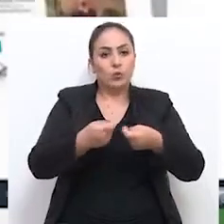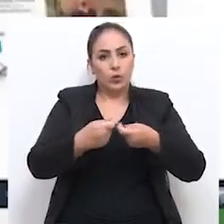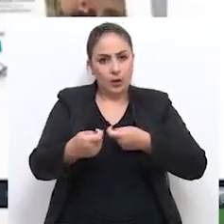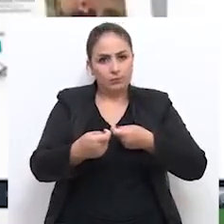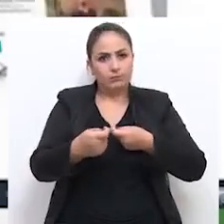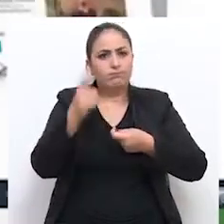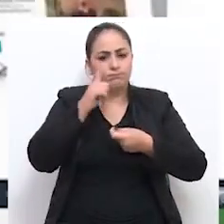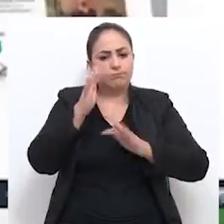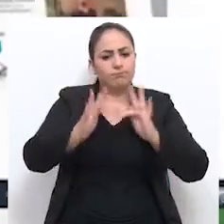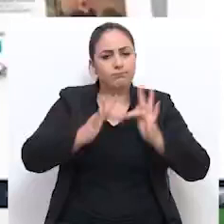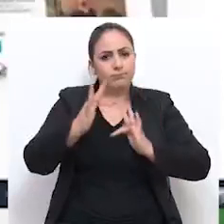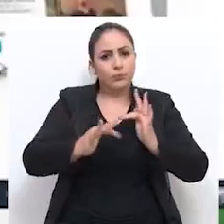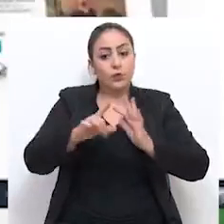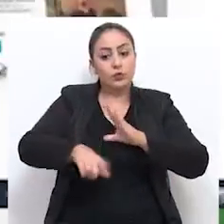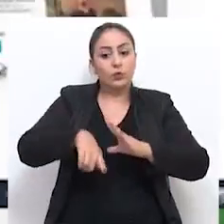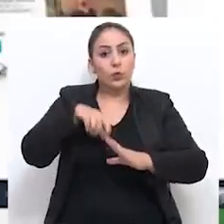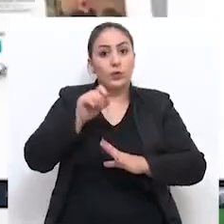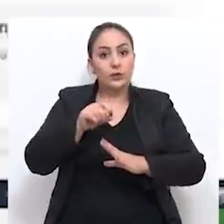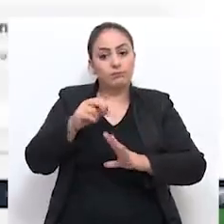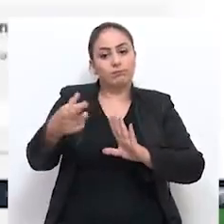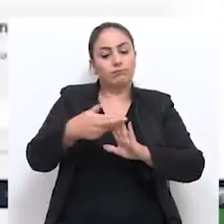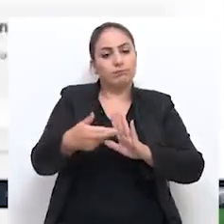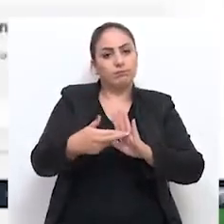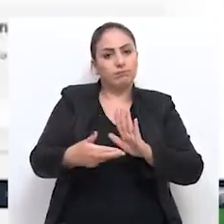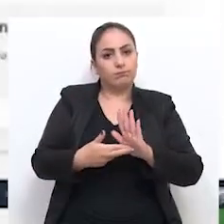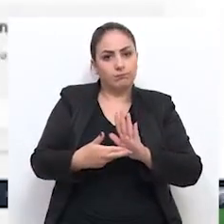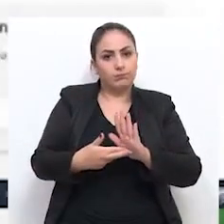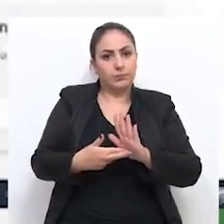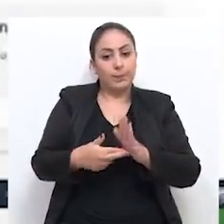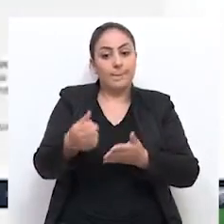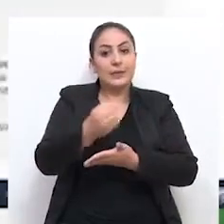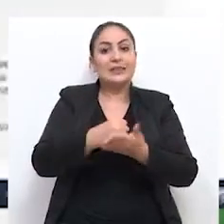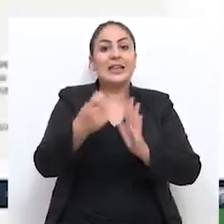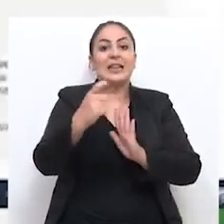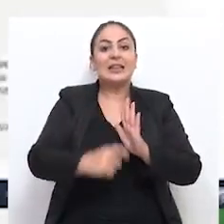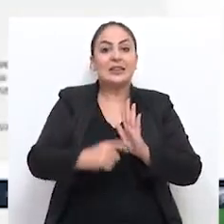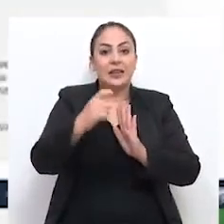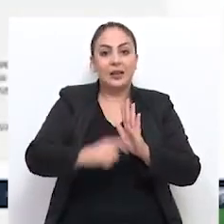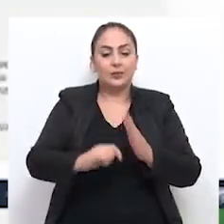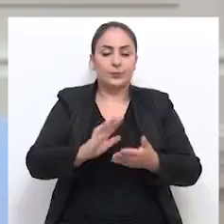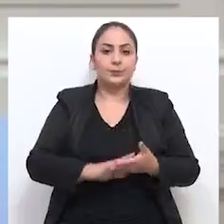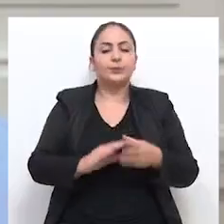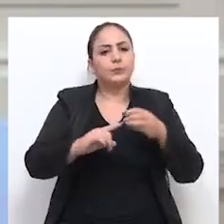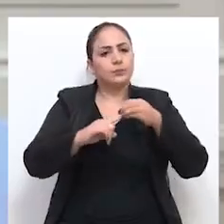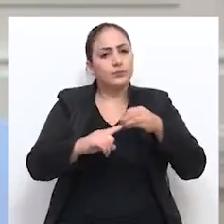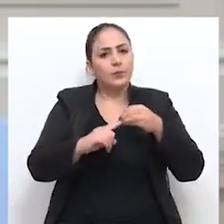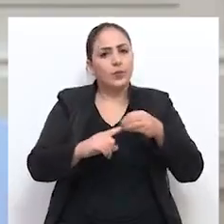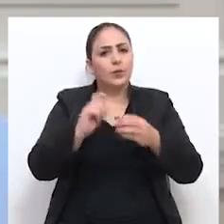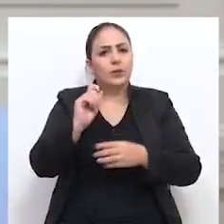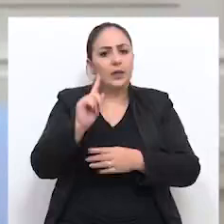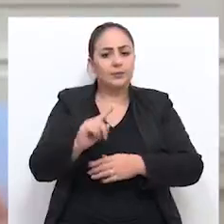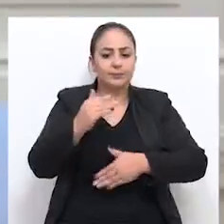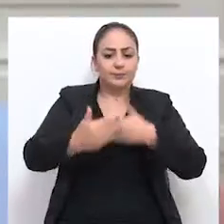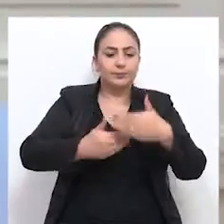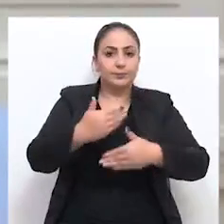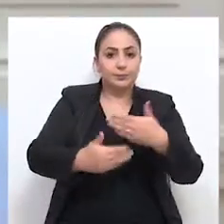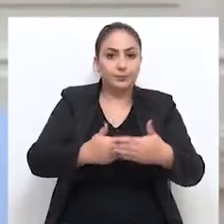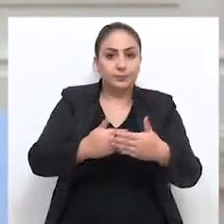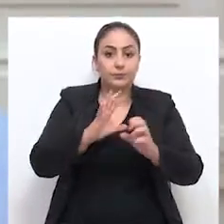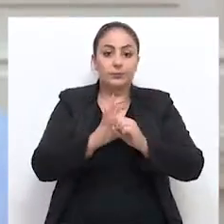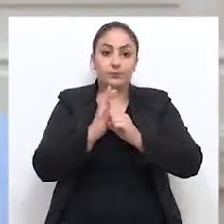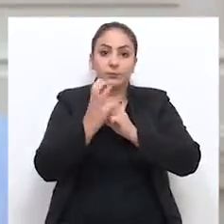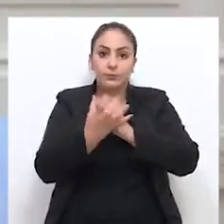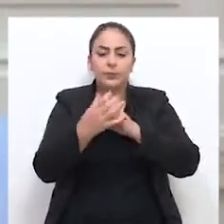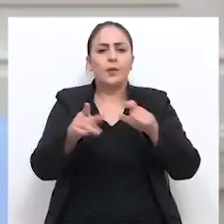distanciamento controlado funcione, foram definidos critérios que se baseiam em dados. Os principais são os avanços